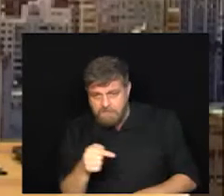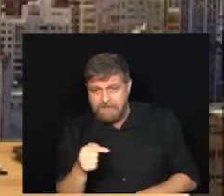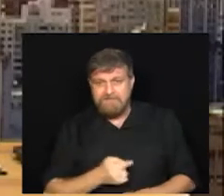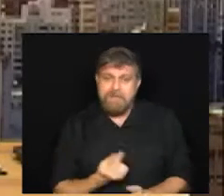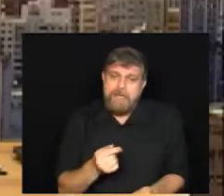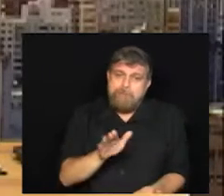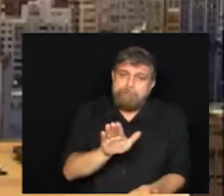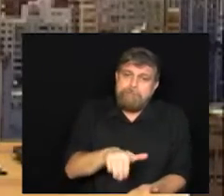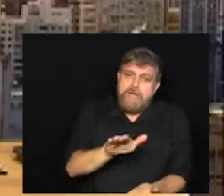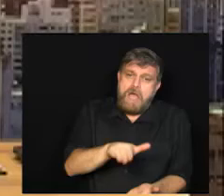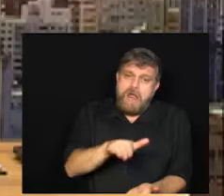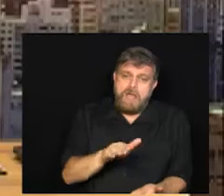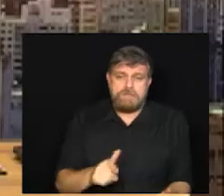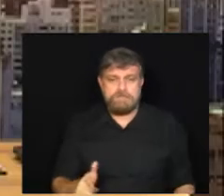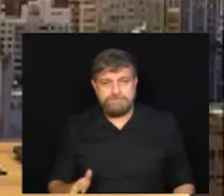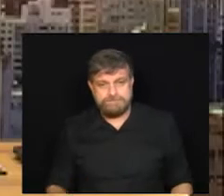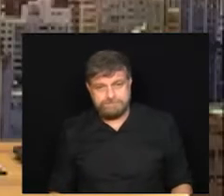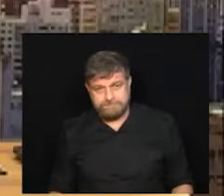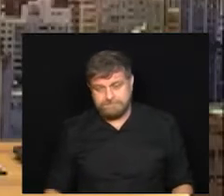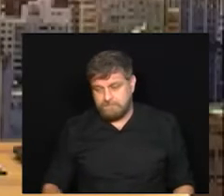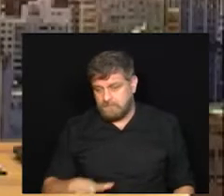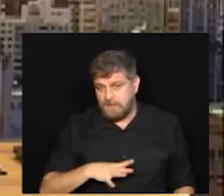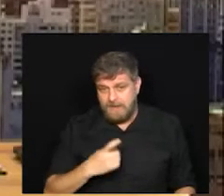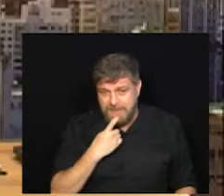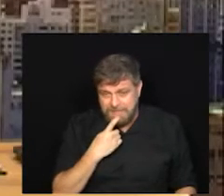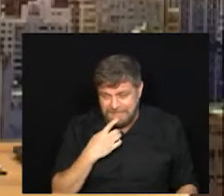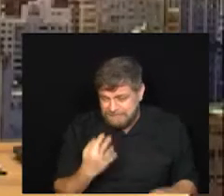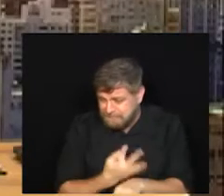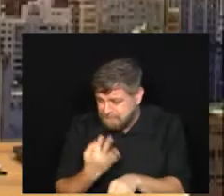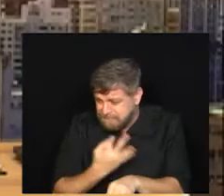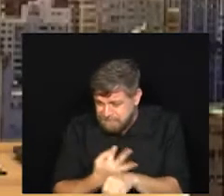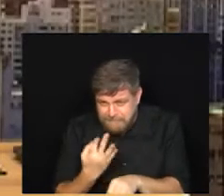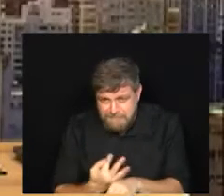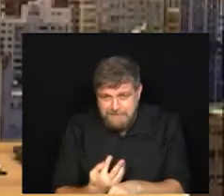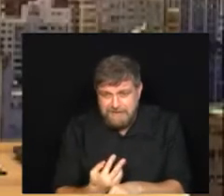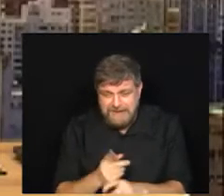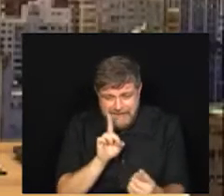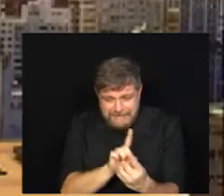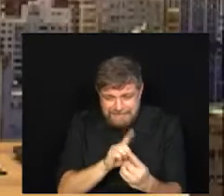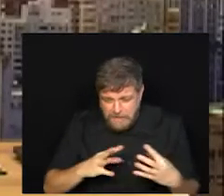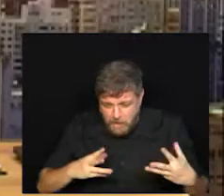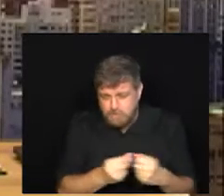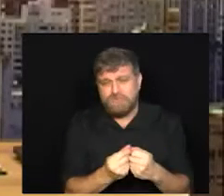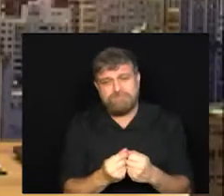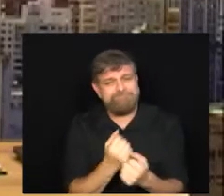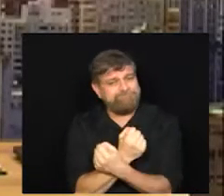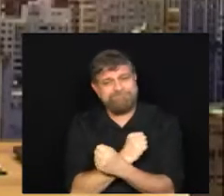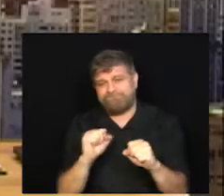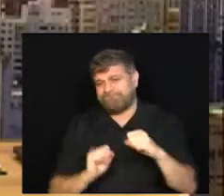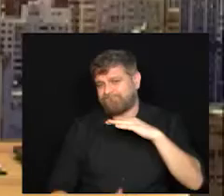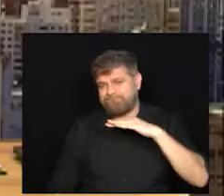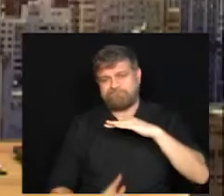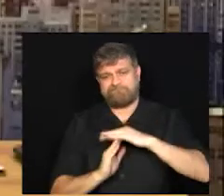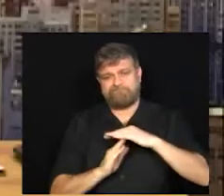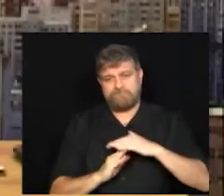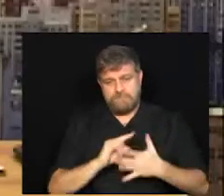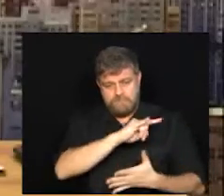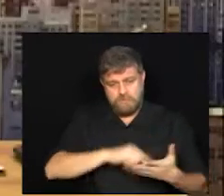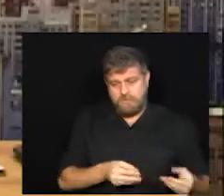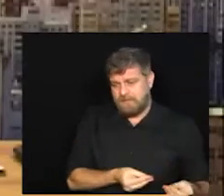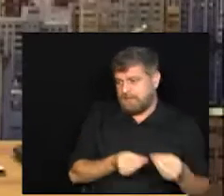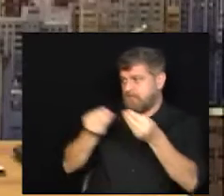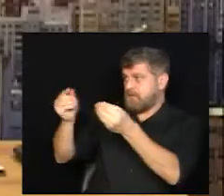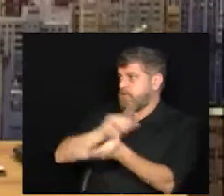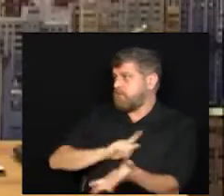barato. Só o município não suporta. É importante, nós vamos enviar um documento para o Estado de São Paulo. Só o